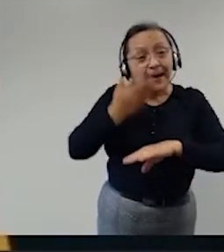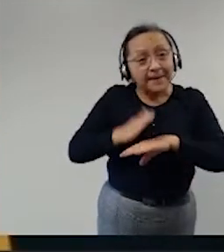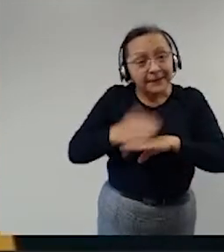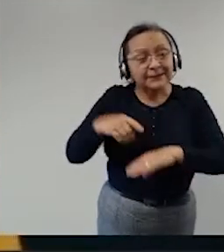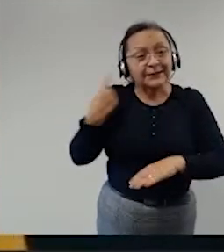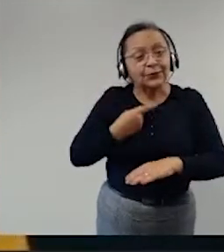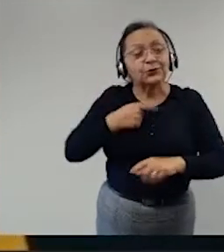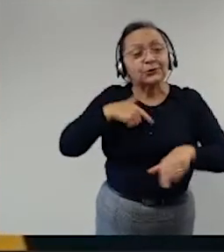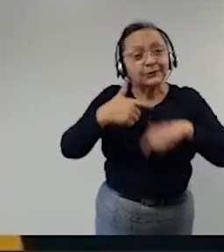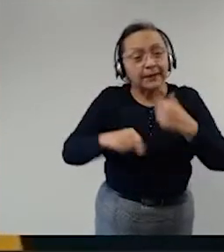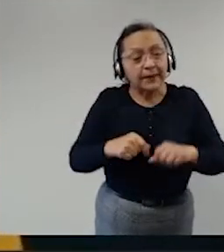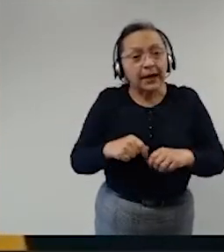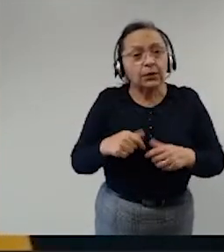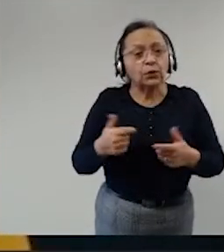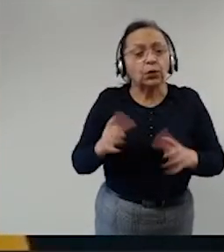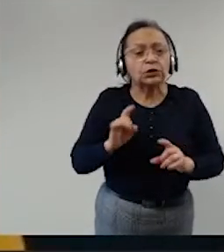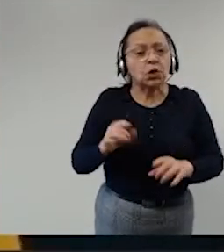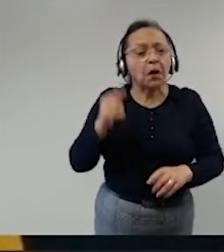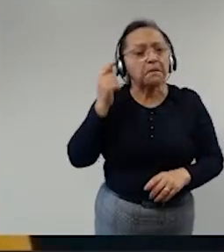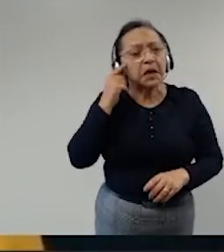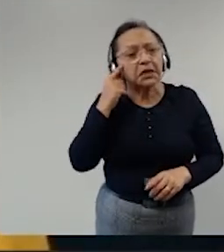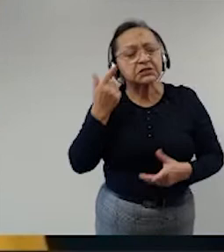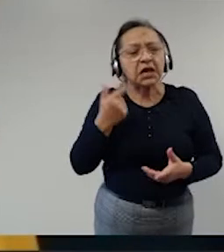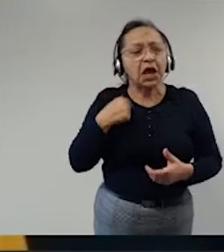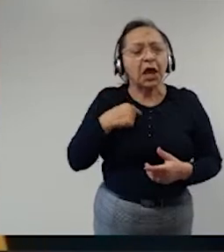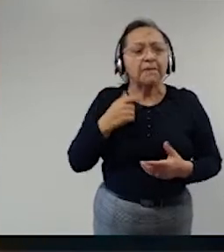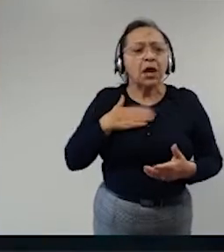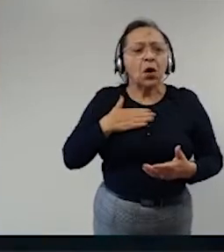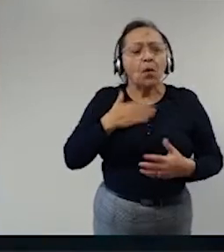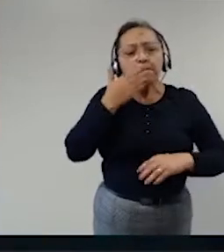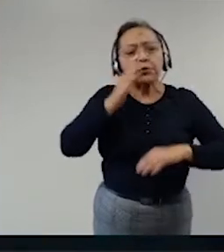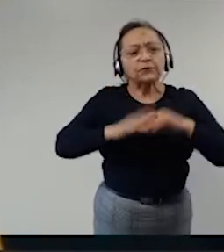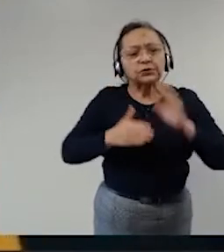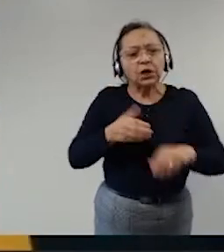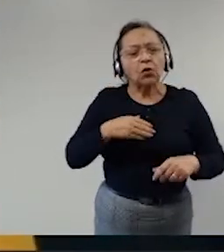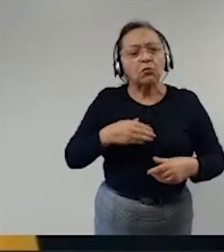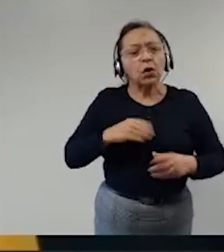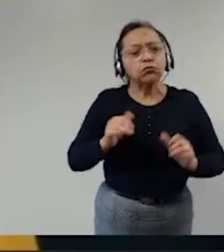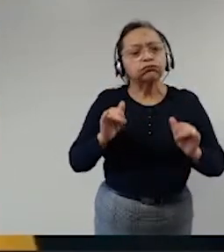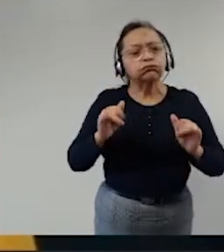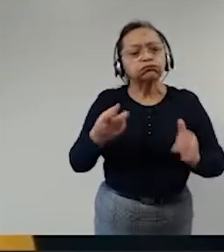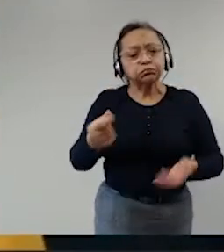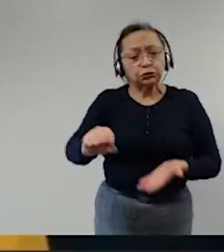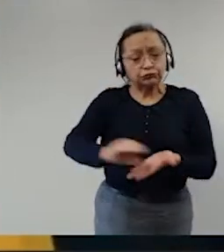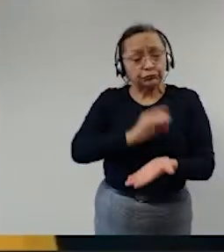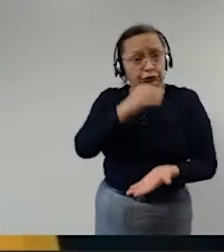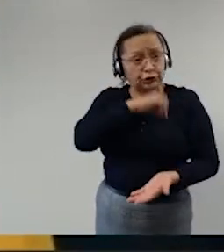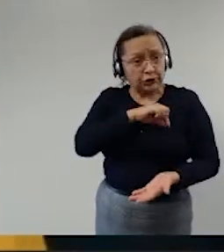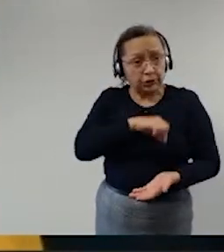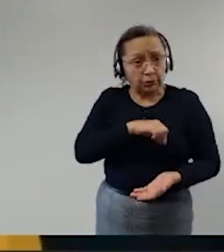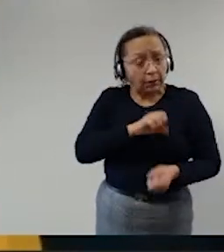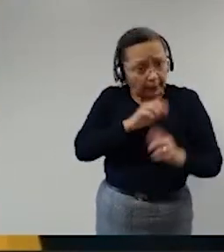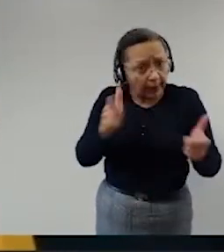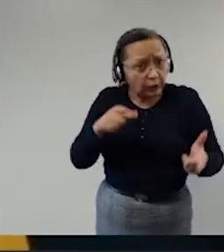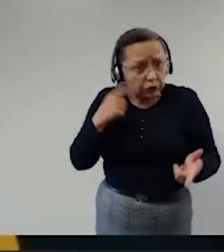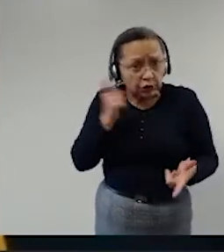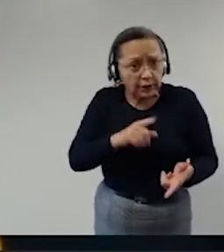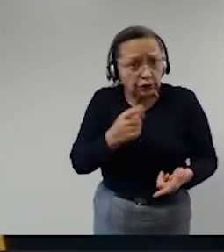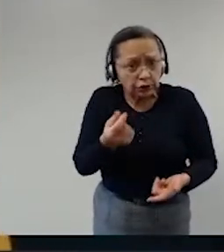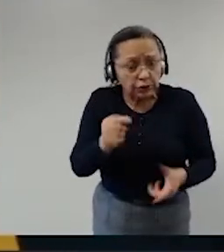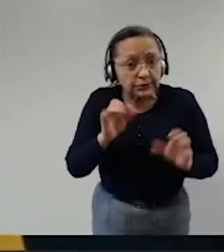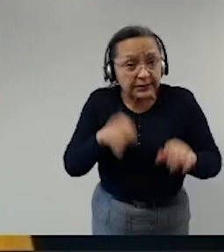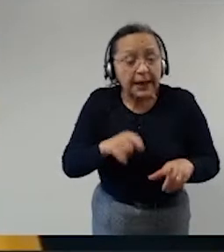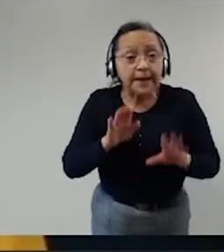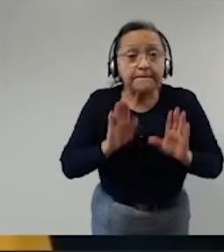ser entendida e nem encarada apenas como um meio de ganhar dinheiro. É óbvio que a gente quer ganhar dinheiro com a advocacia, é para isso que a gente se formou também,